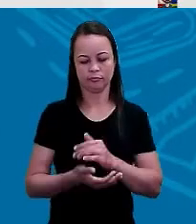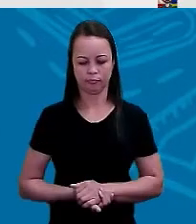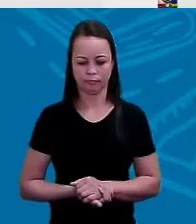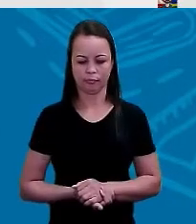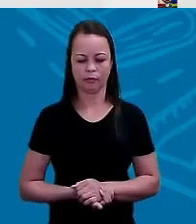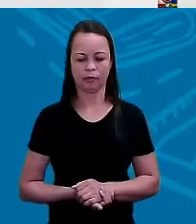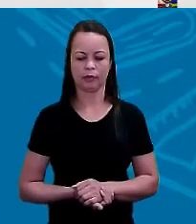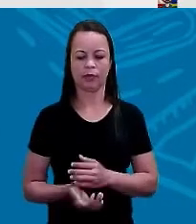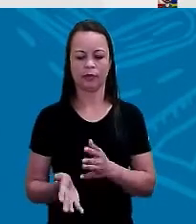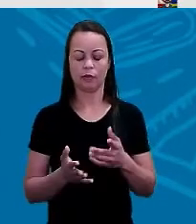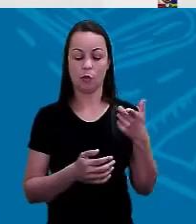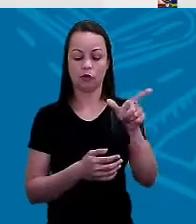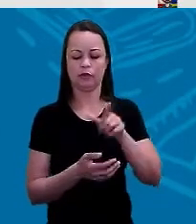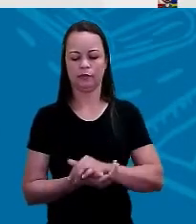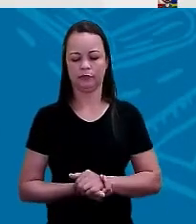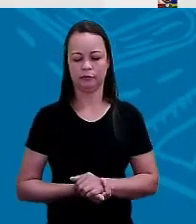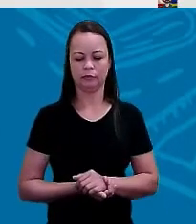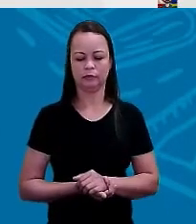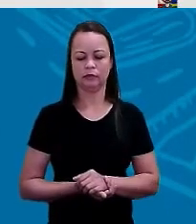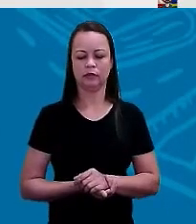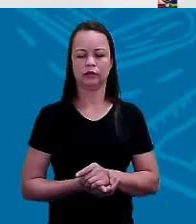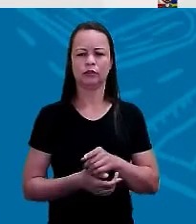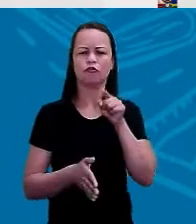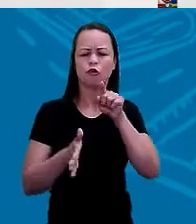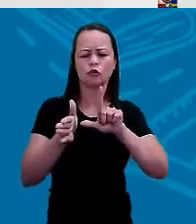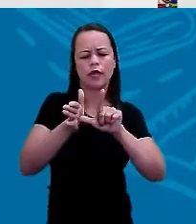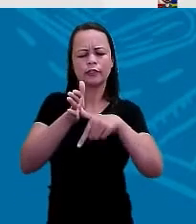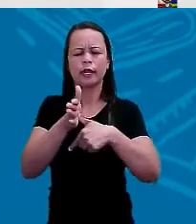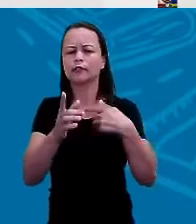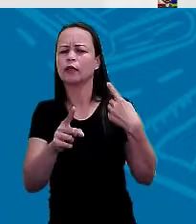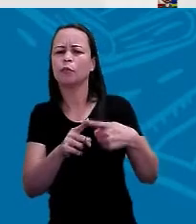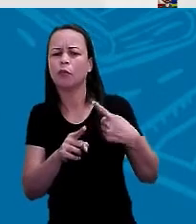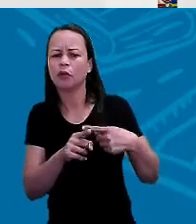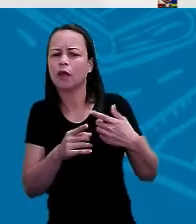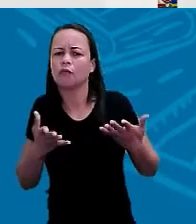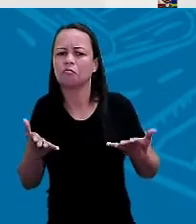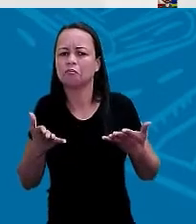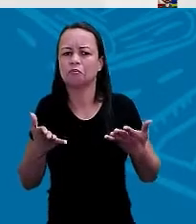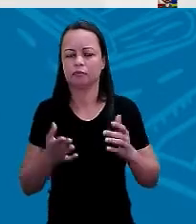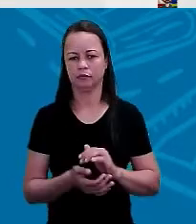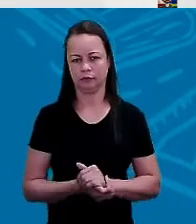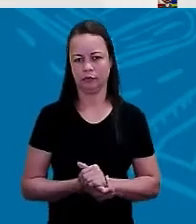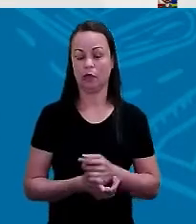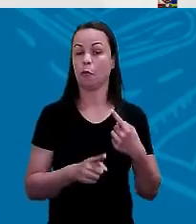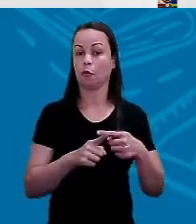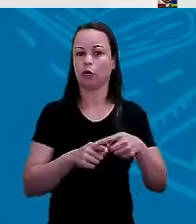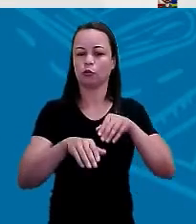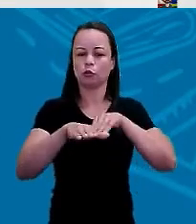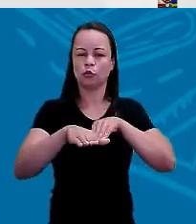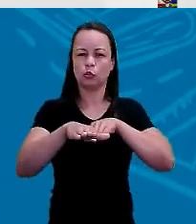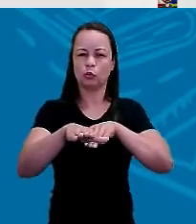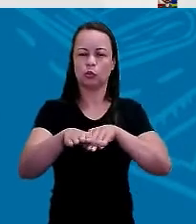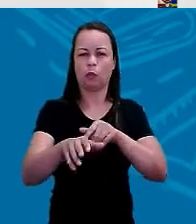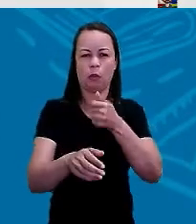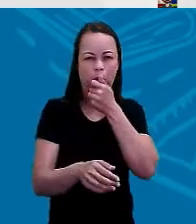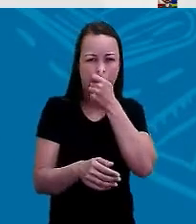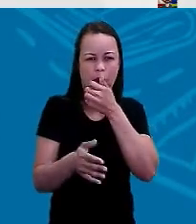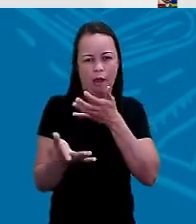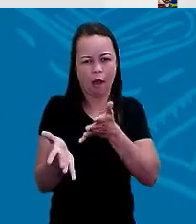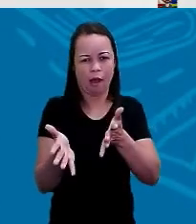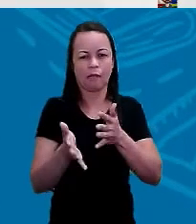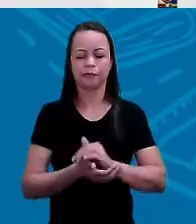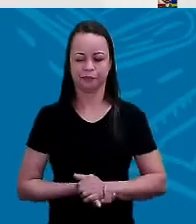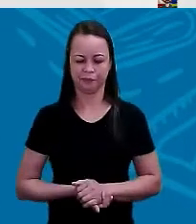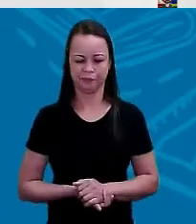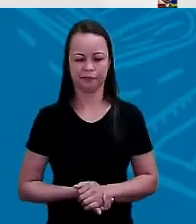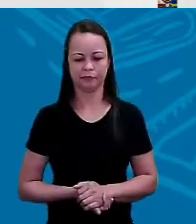que você estava atrasado? Eu peguei um traffic jam. Sabe o que é traffic jam? Um congestionamento. Alright? So,